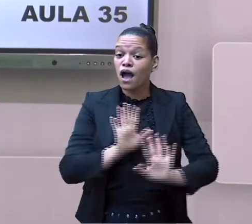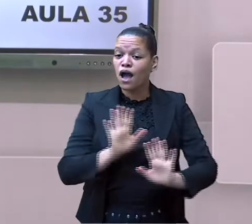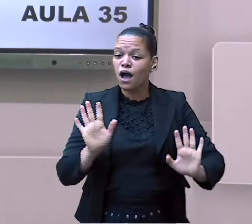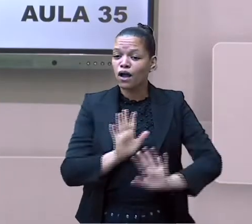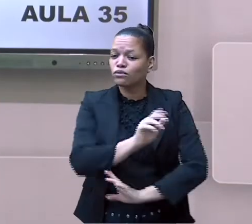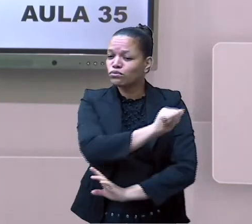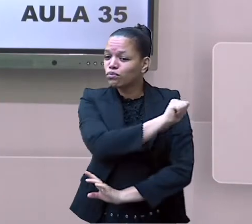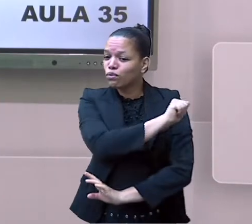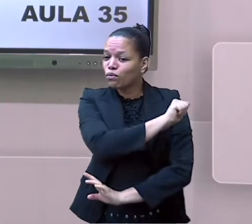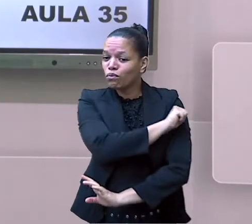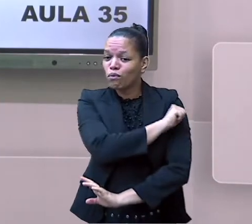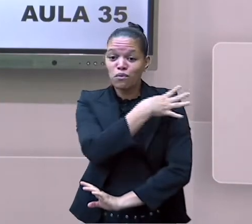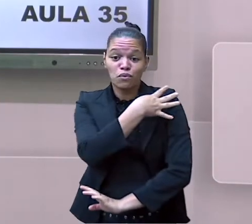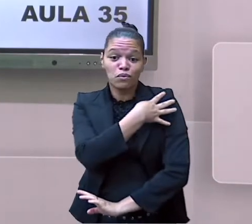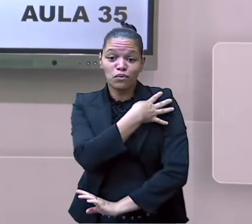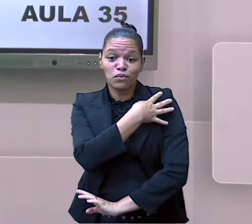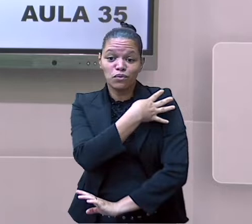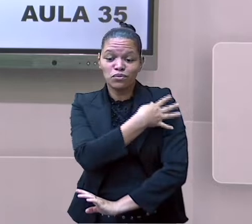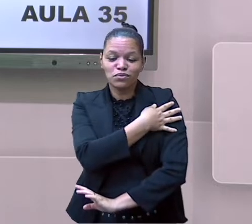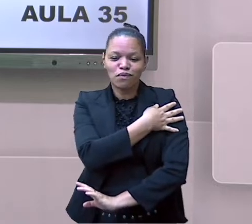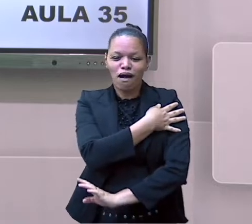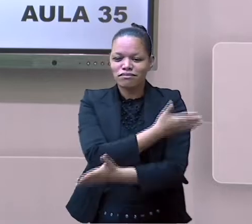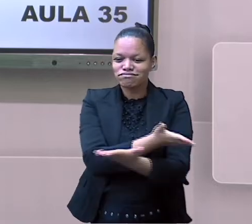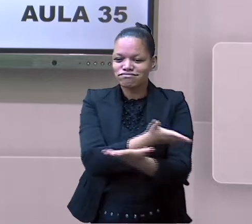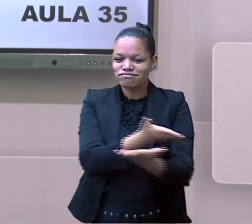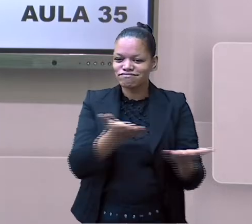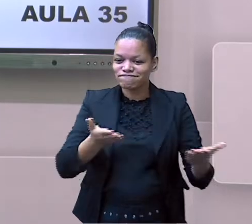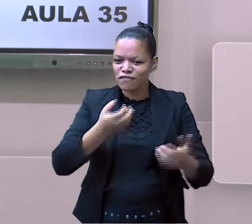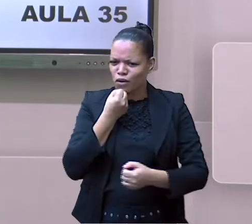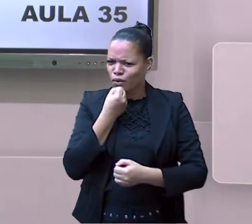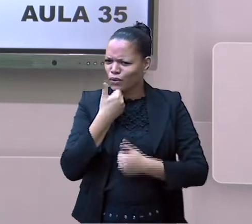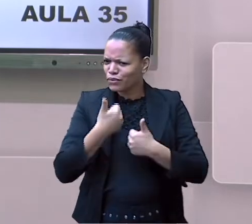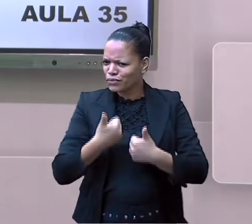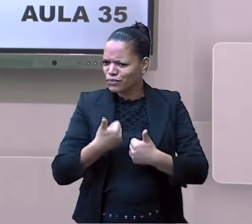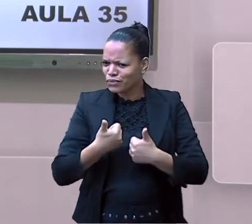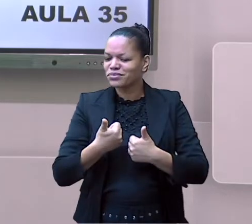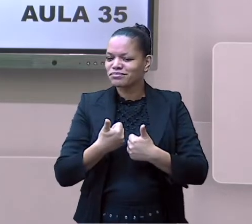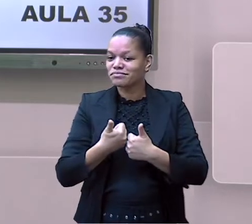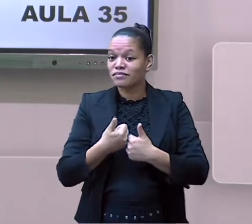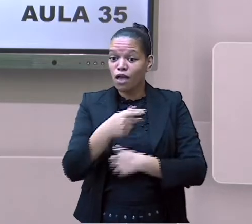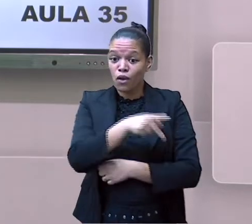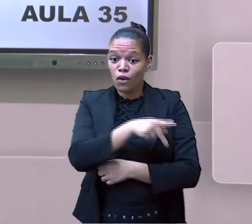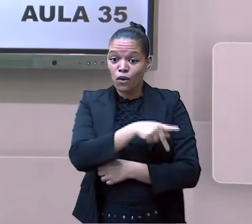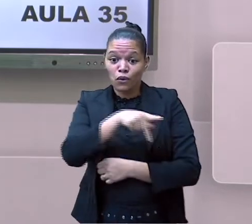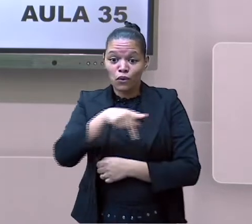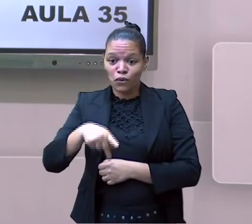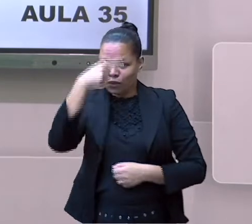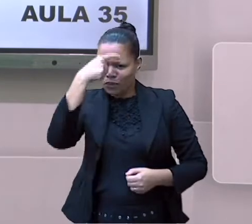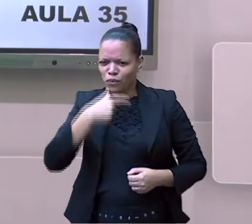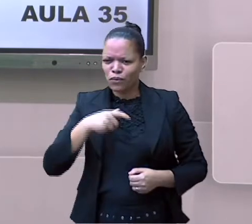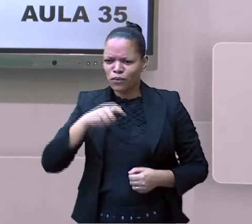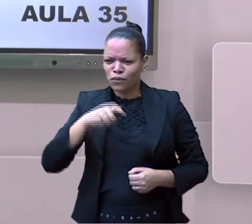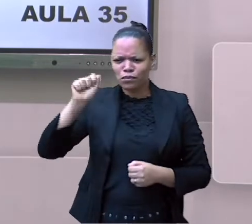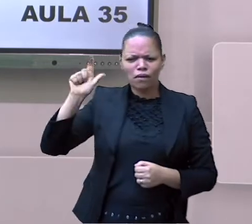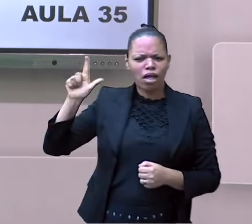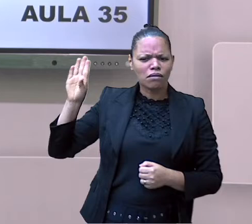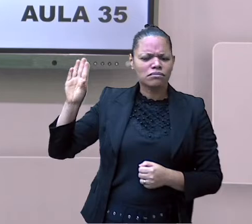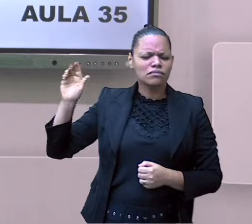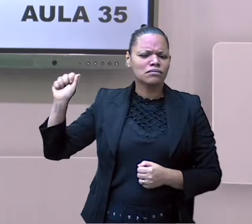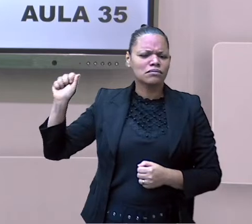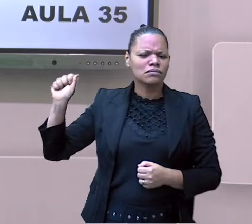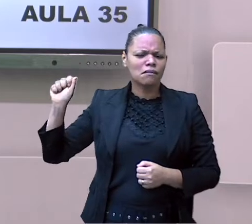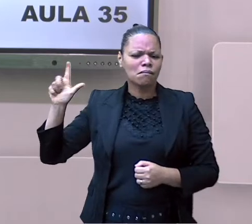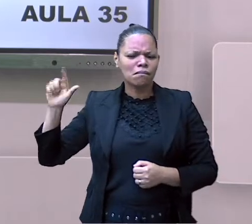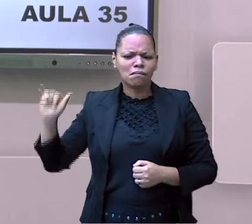Olá, estudantes do quarto ano. Eu sou a professora Albalide, do componente curricular de língua portuguesa.